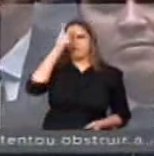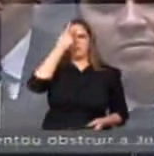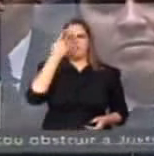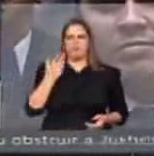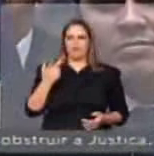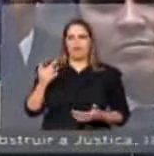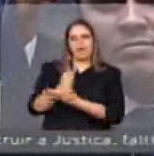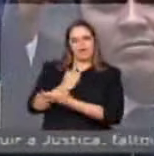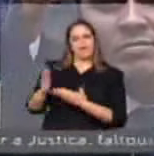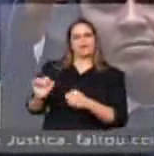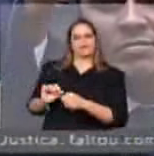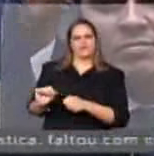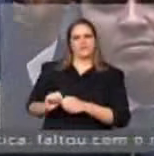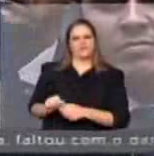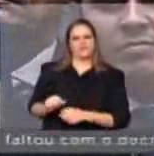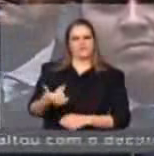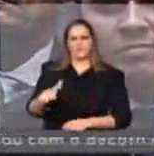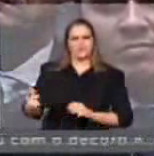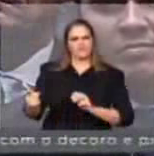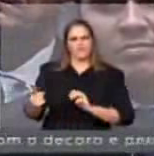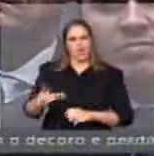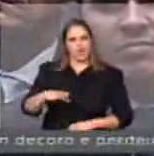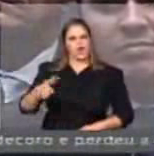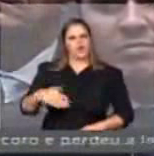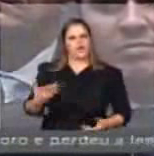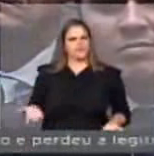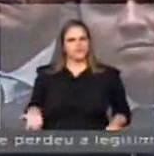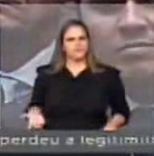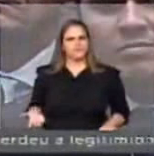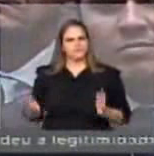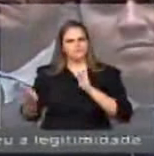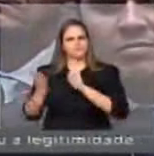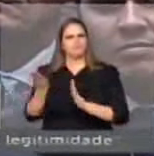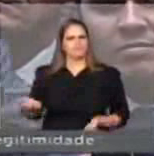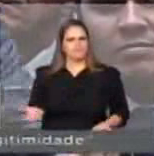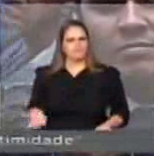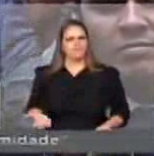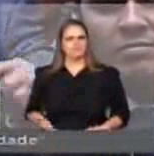muitos fizeram aqui, sem ter a coragem de enfrentar a sua posição.